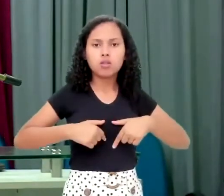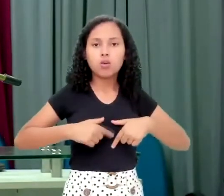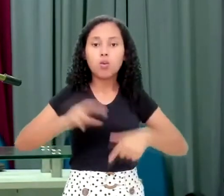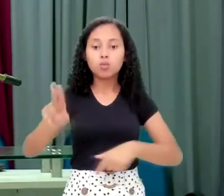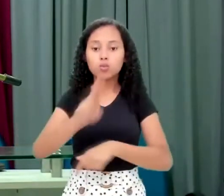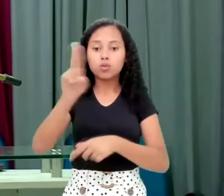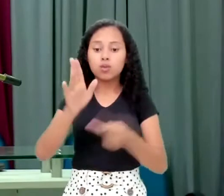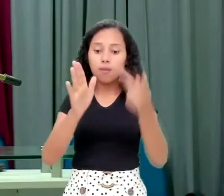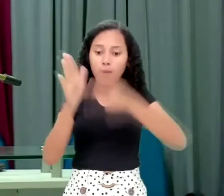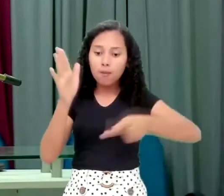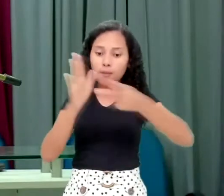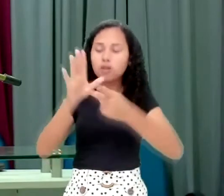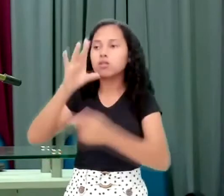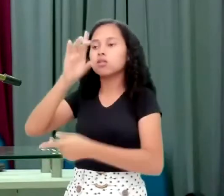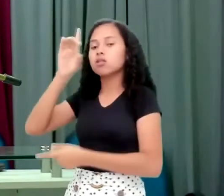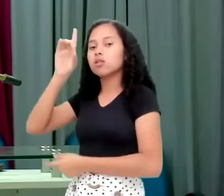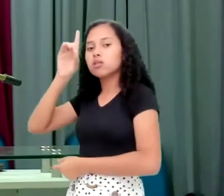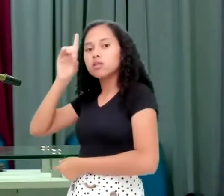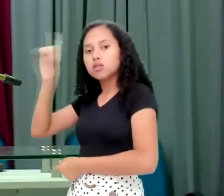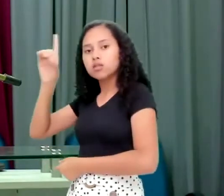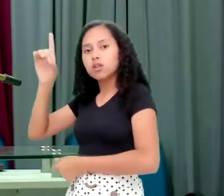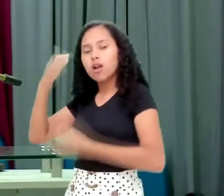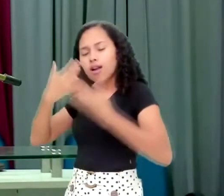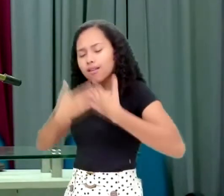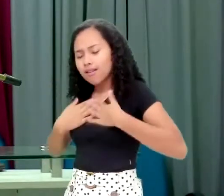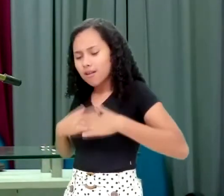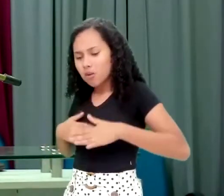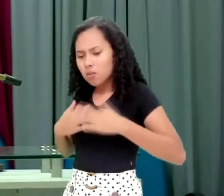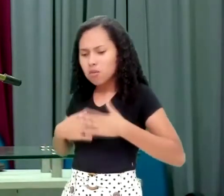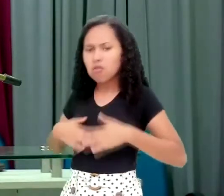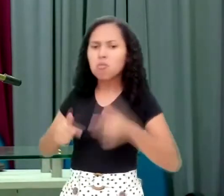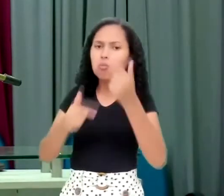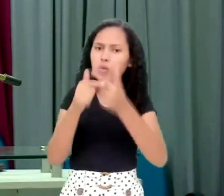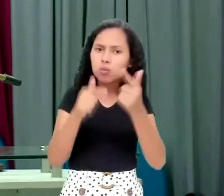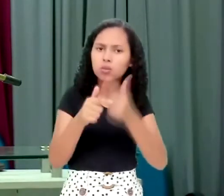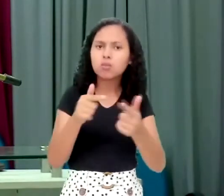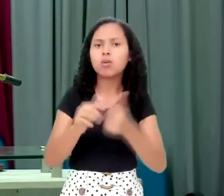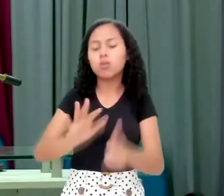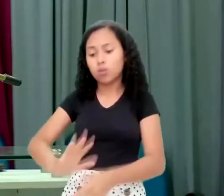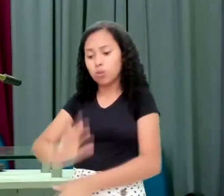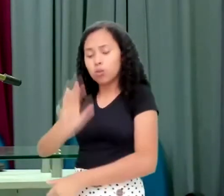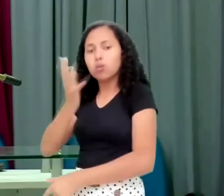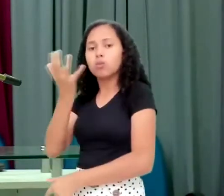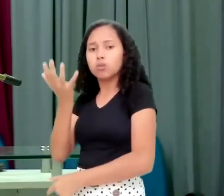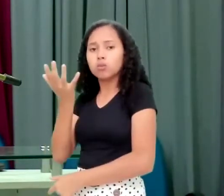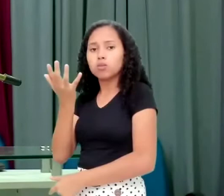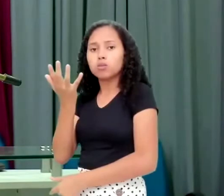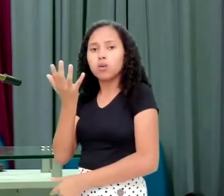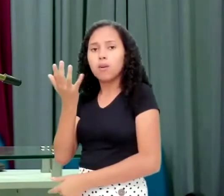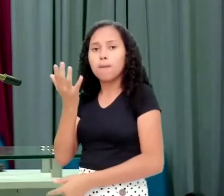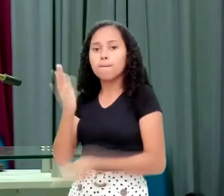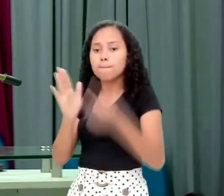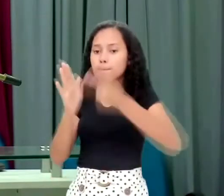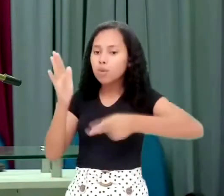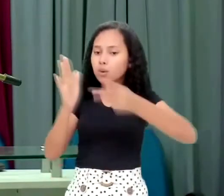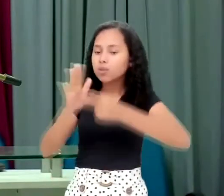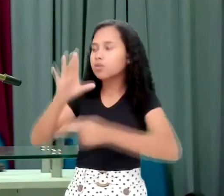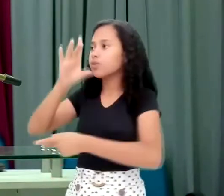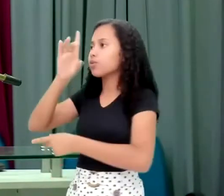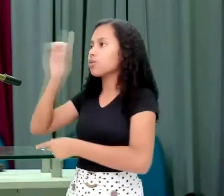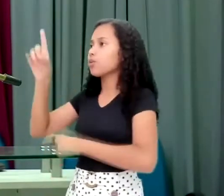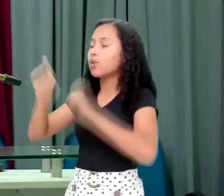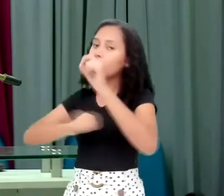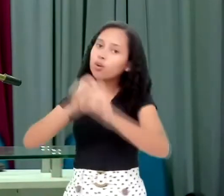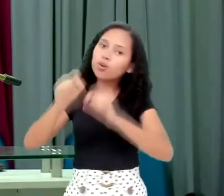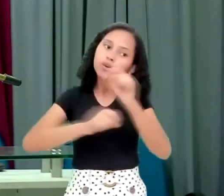Deus para apaziguar o problema. Ela estava usando a promessa de Deus, a palavra de Deus, o que o